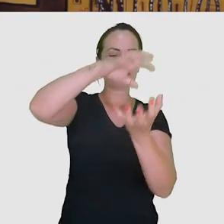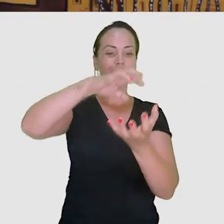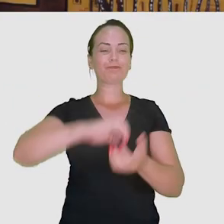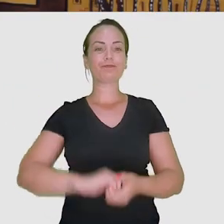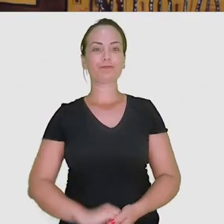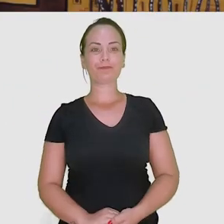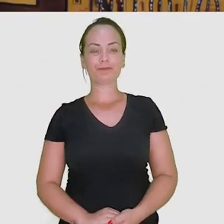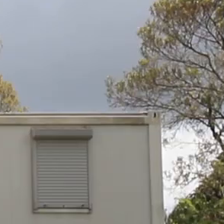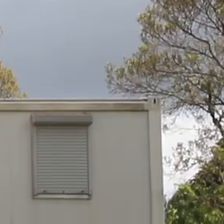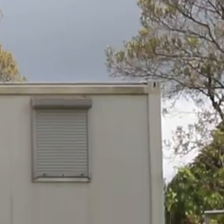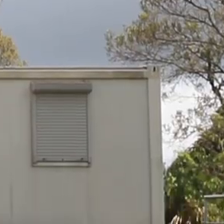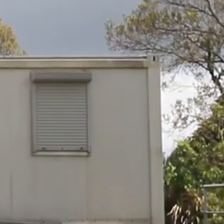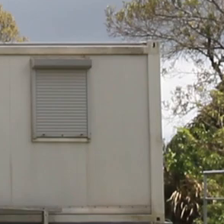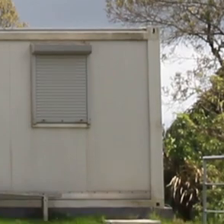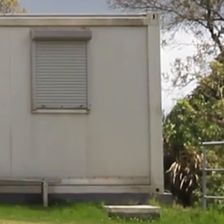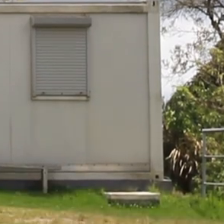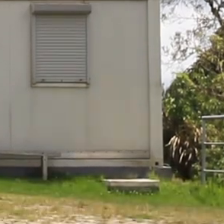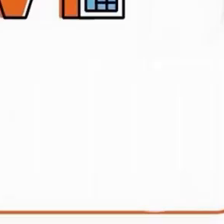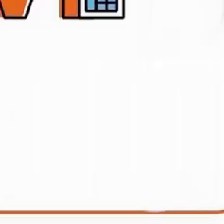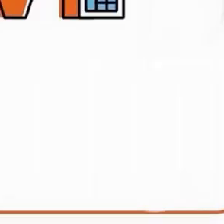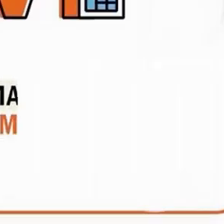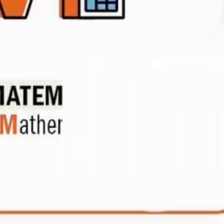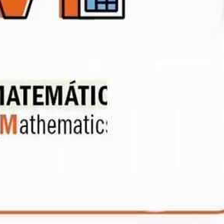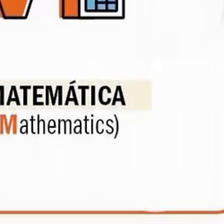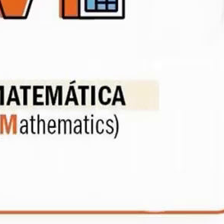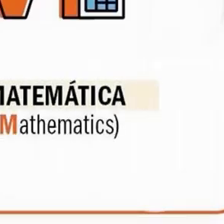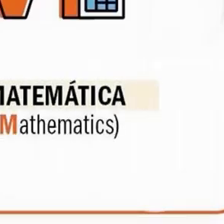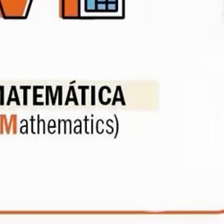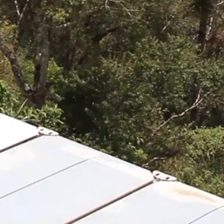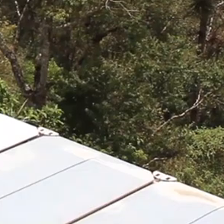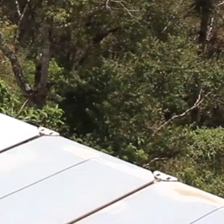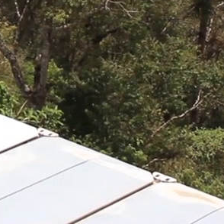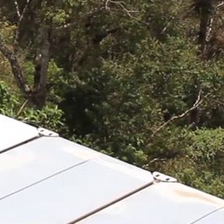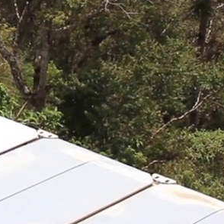Programa WASH vai começar. Ciência e cultura, vamos brincar?